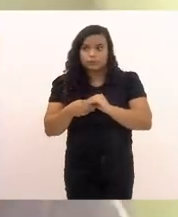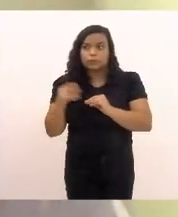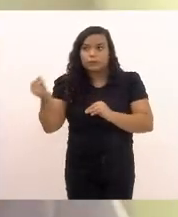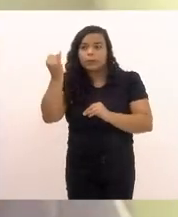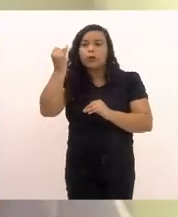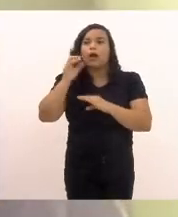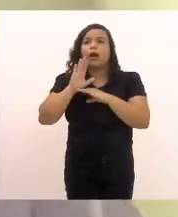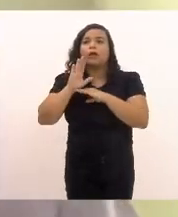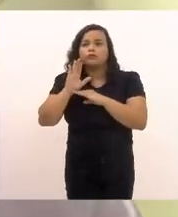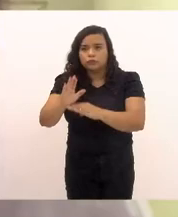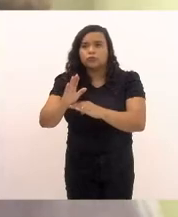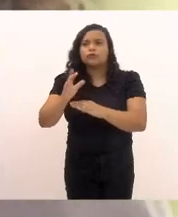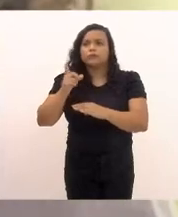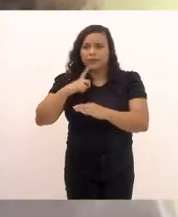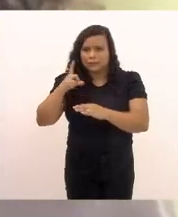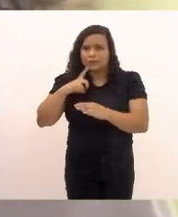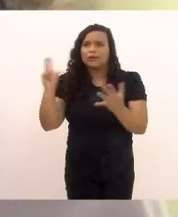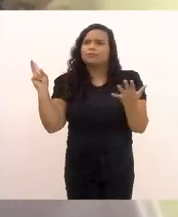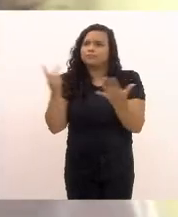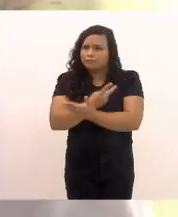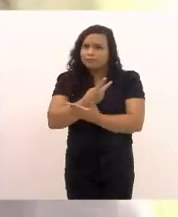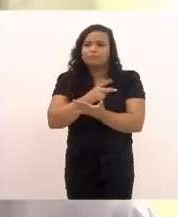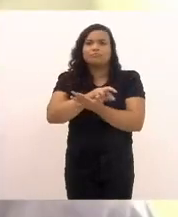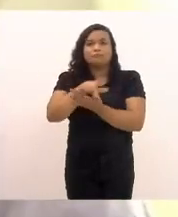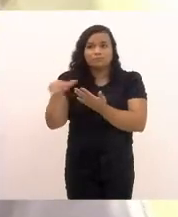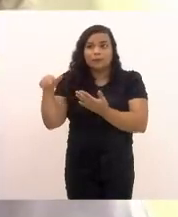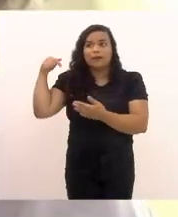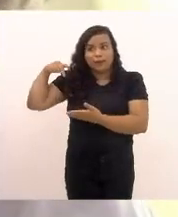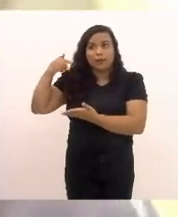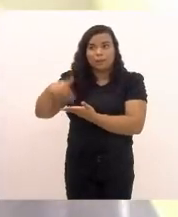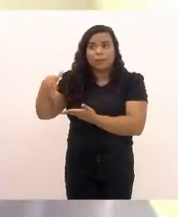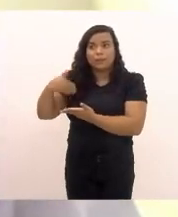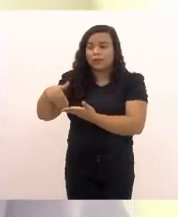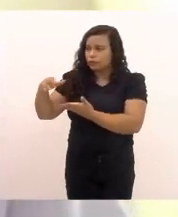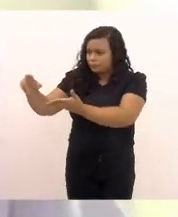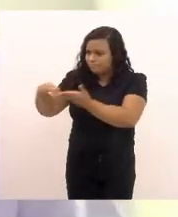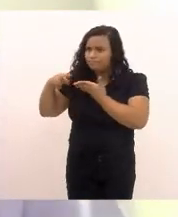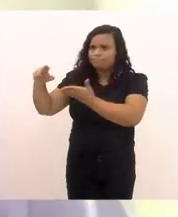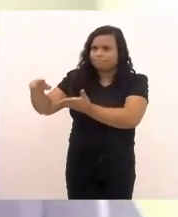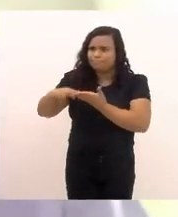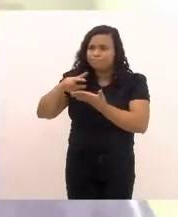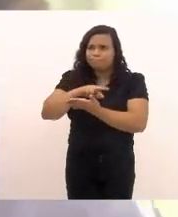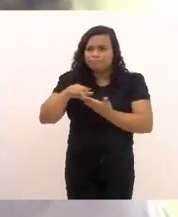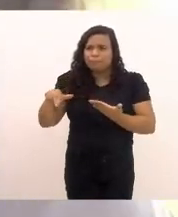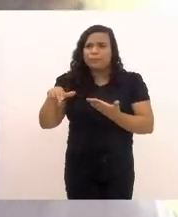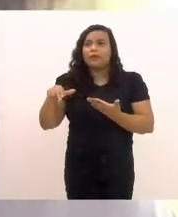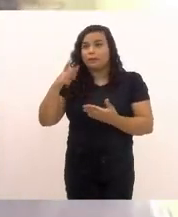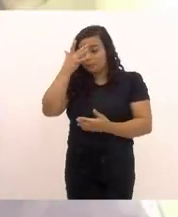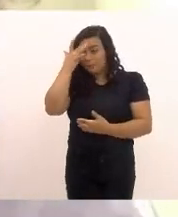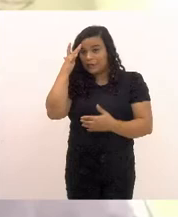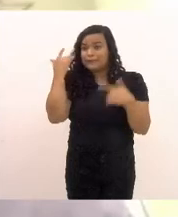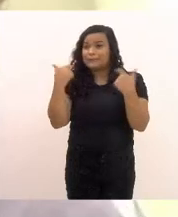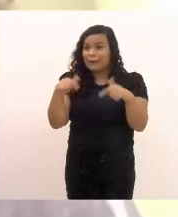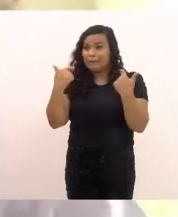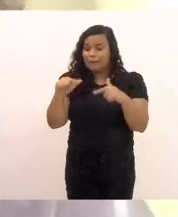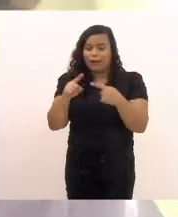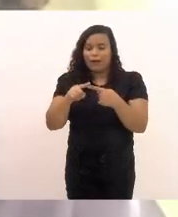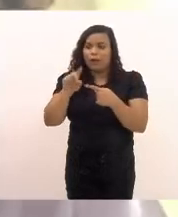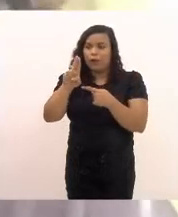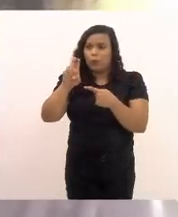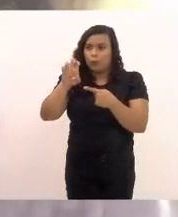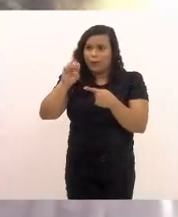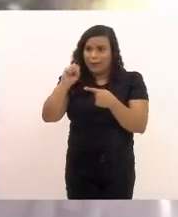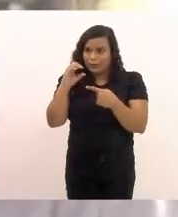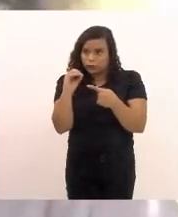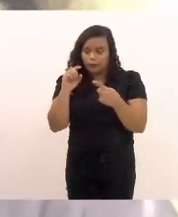de demandas que chegaram ao nosso gabinete por servidoras da UESO e da UERJ. Duas servidoras que